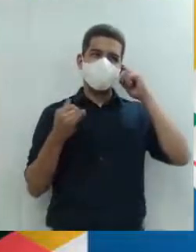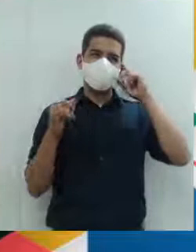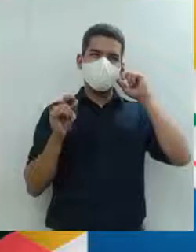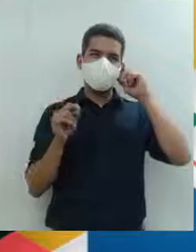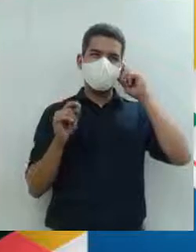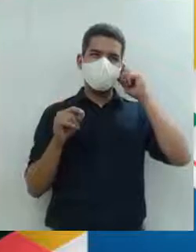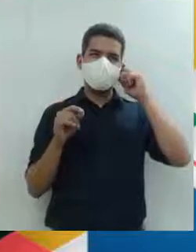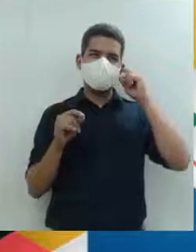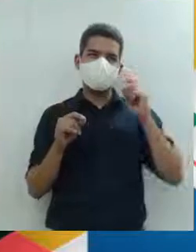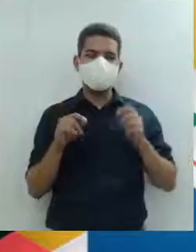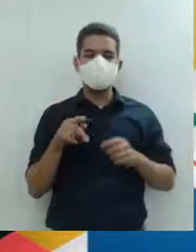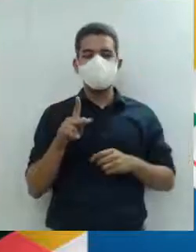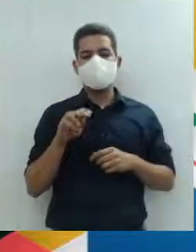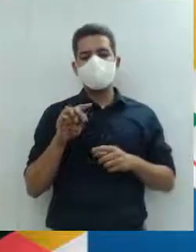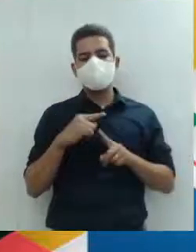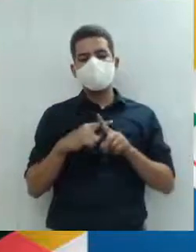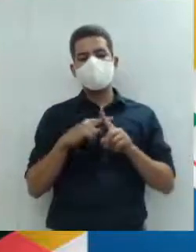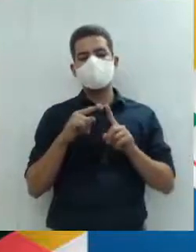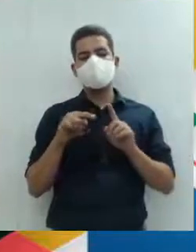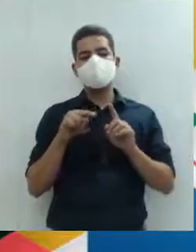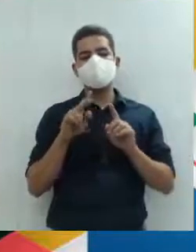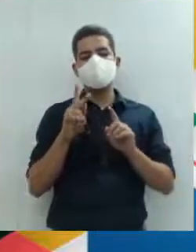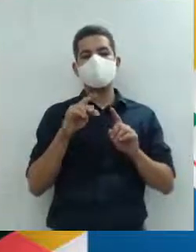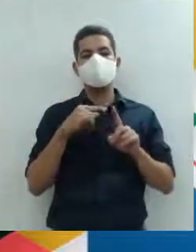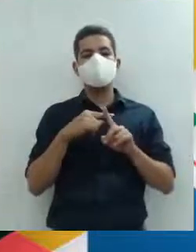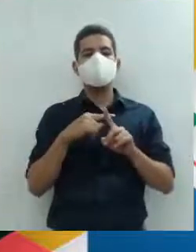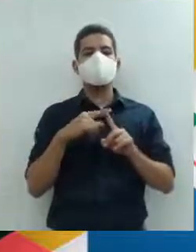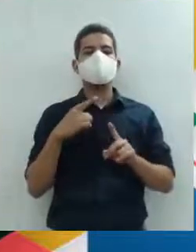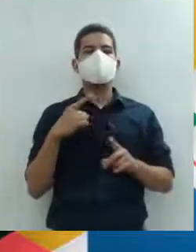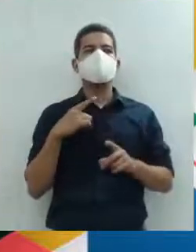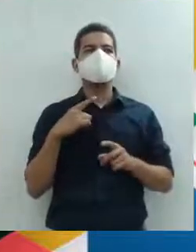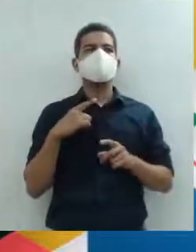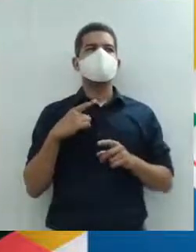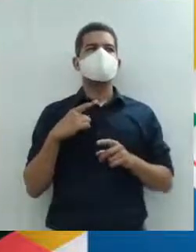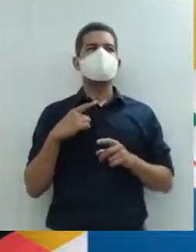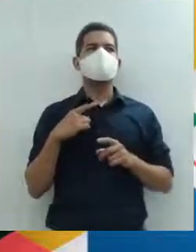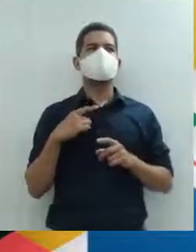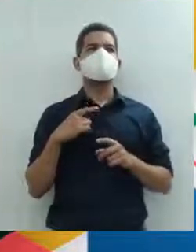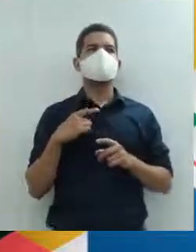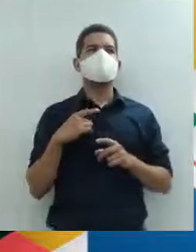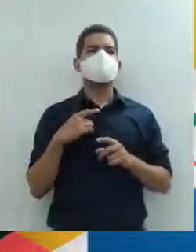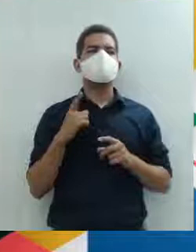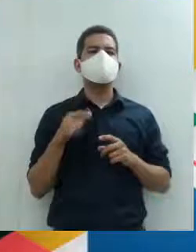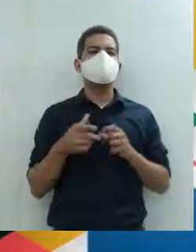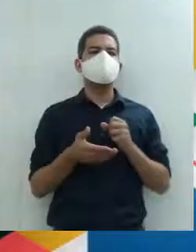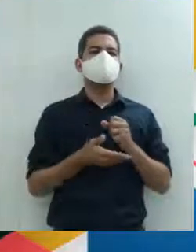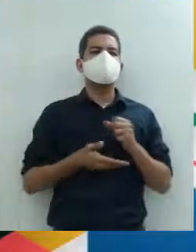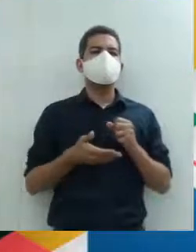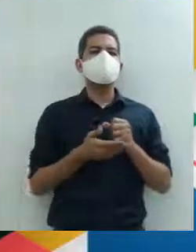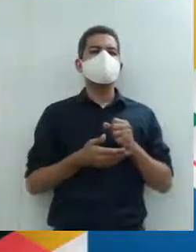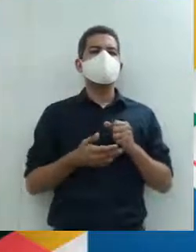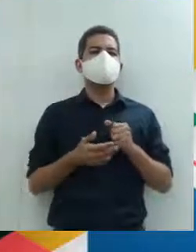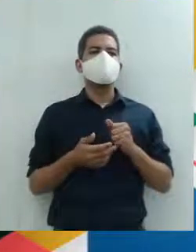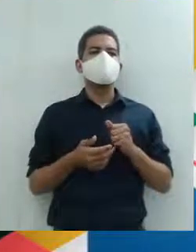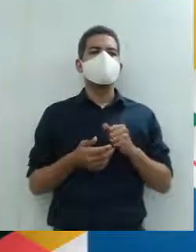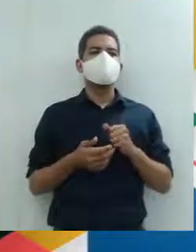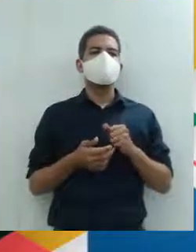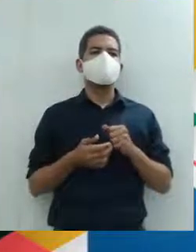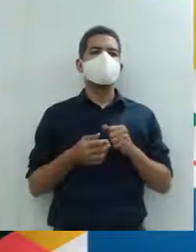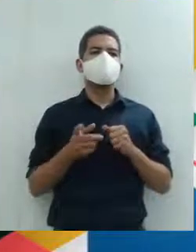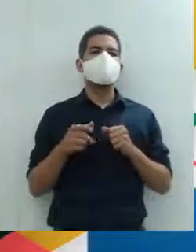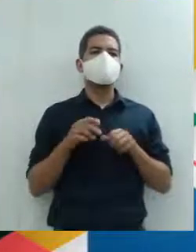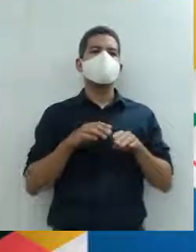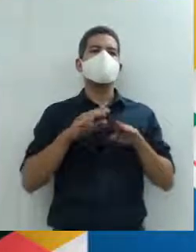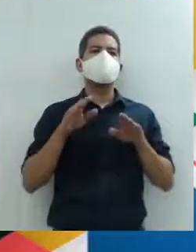K+, H+. Esses íons, eles têm uma propriedade de refletir ondas